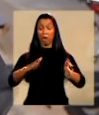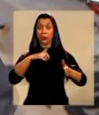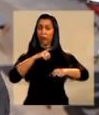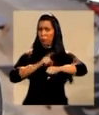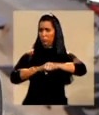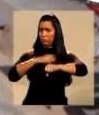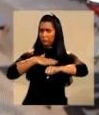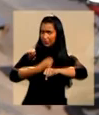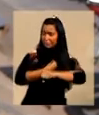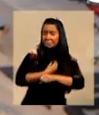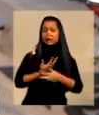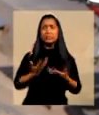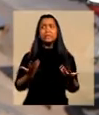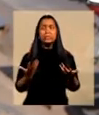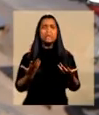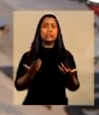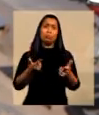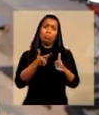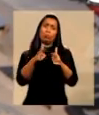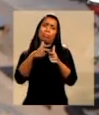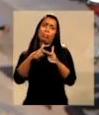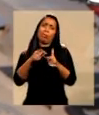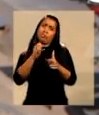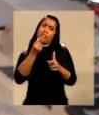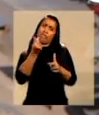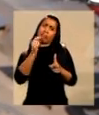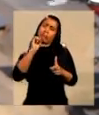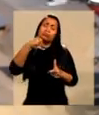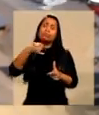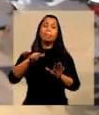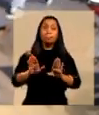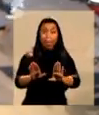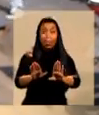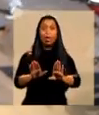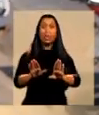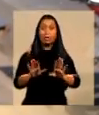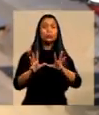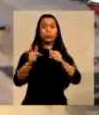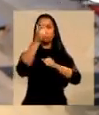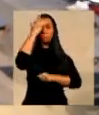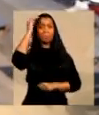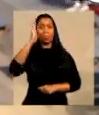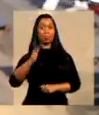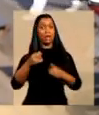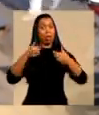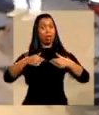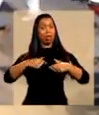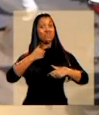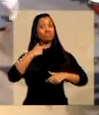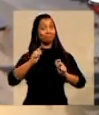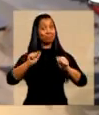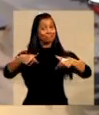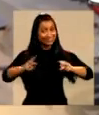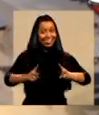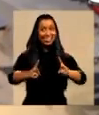Já teve um momento na minha vida que eu tive problemas financeiros, mas como todo bom brasileiro que não desiste, com